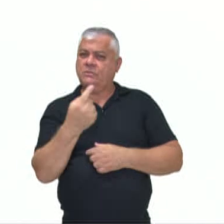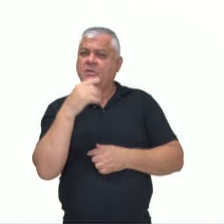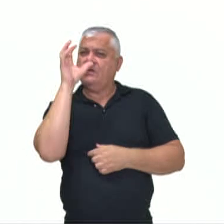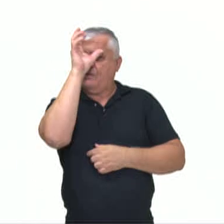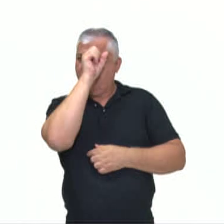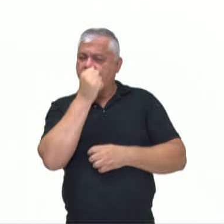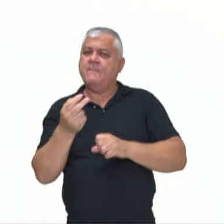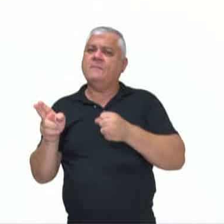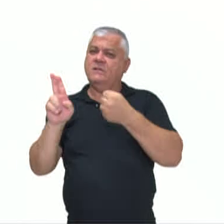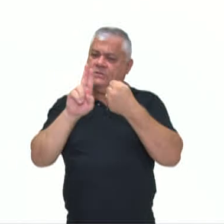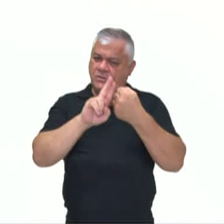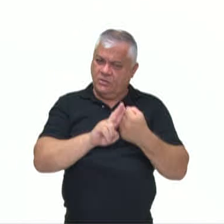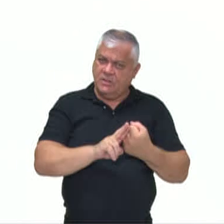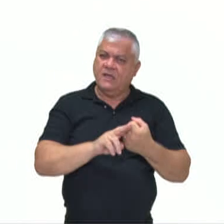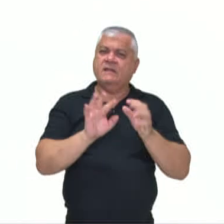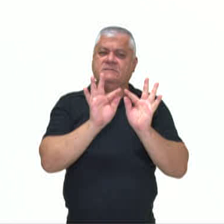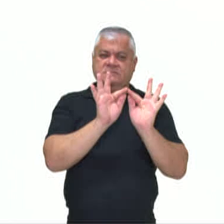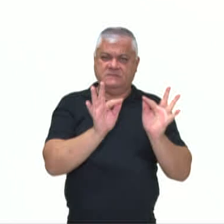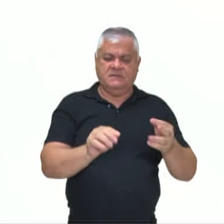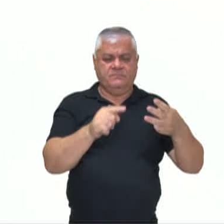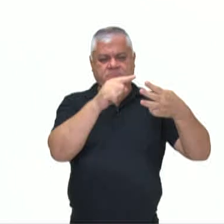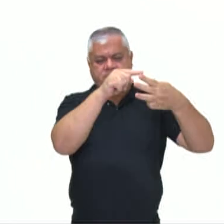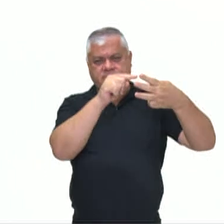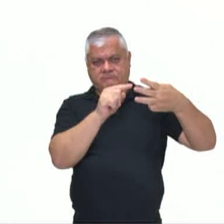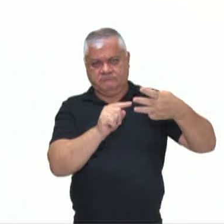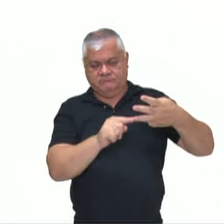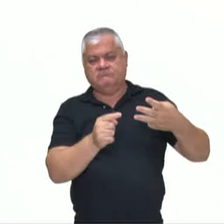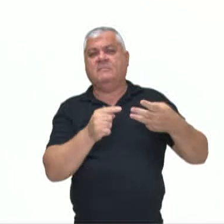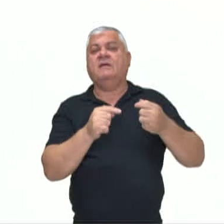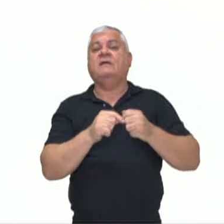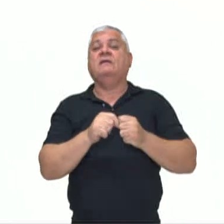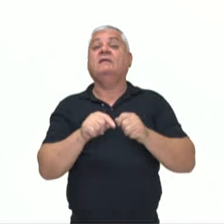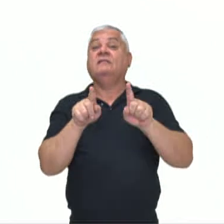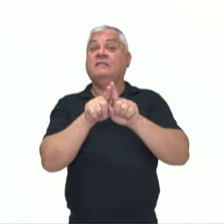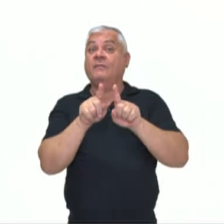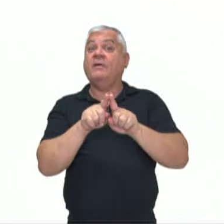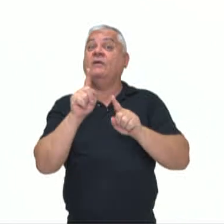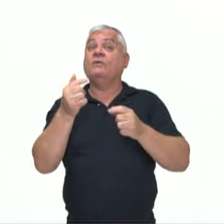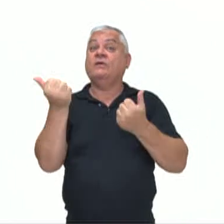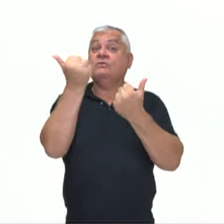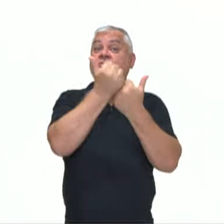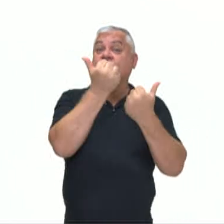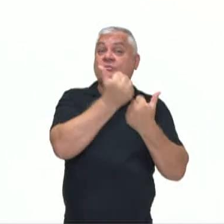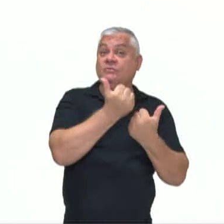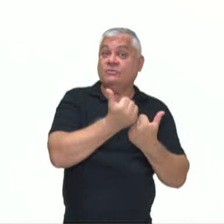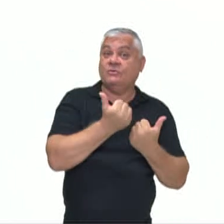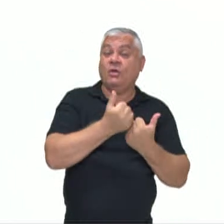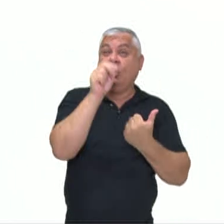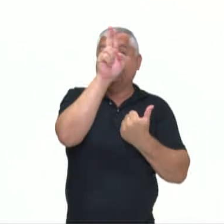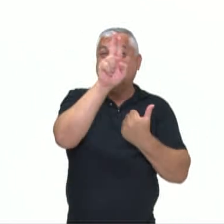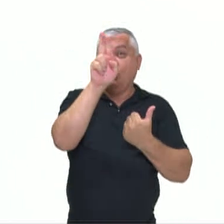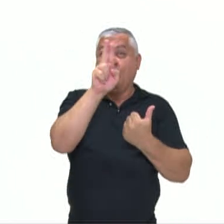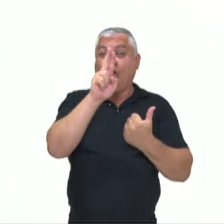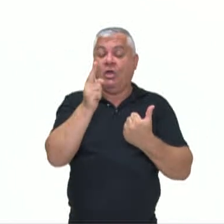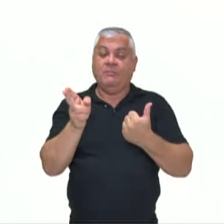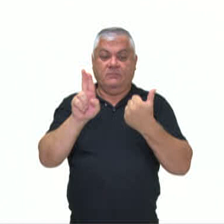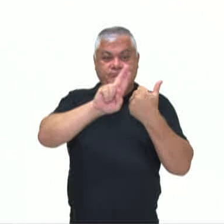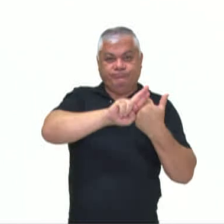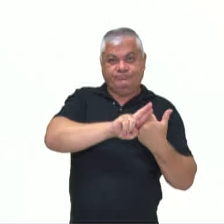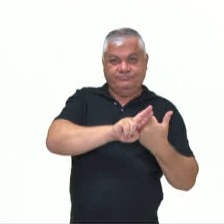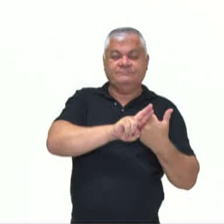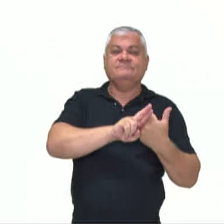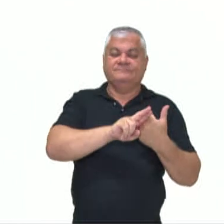pronomes personais del singular e plural. Esses pronomes substituem o sujeito, ou seja,